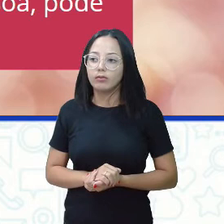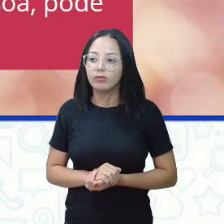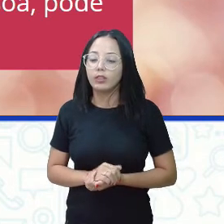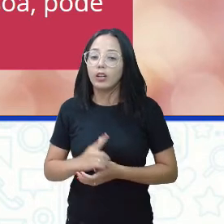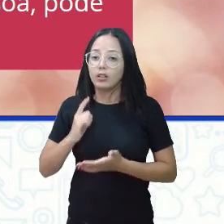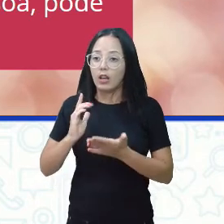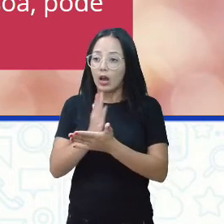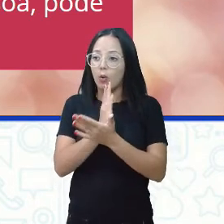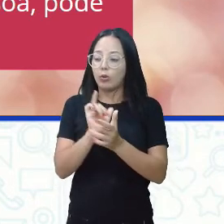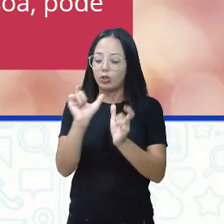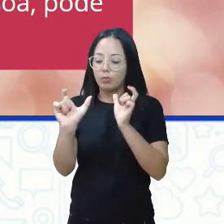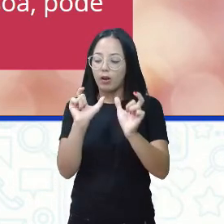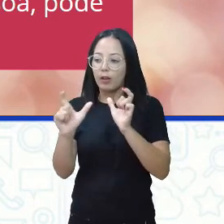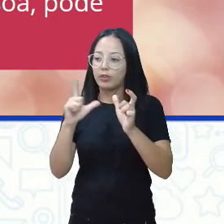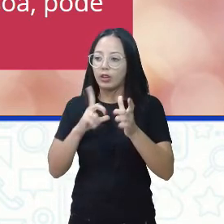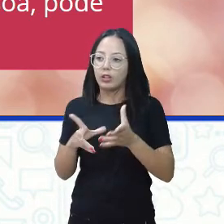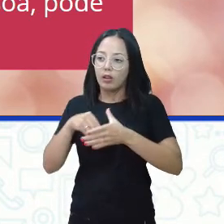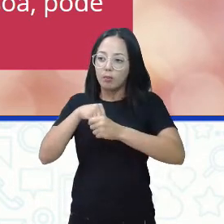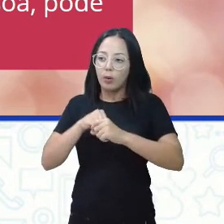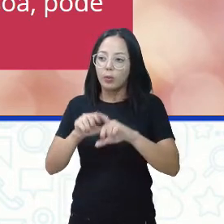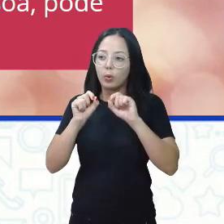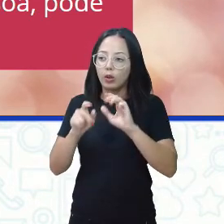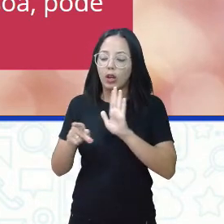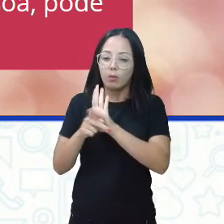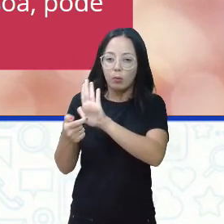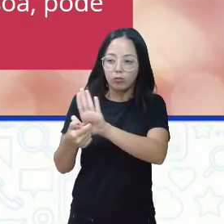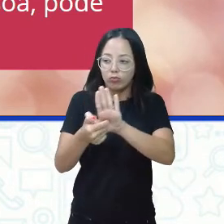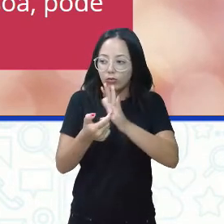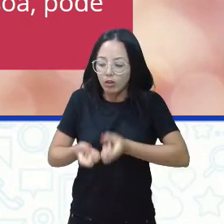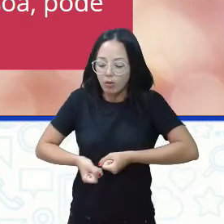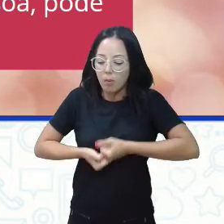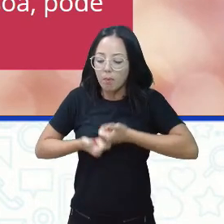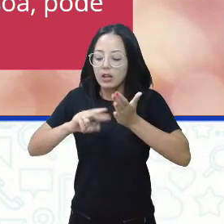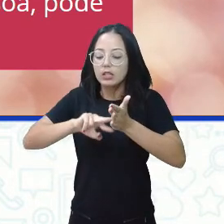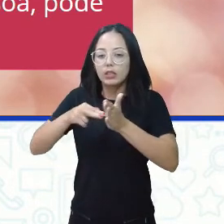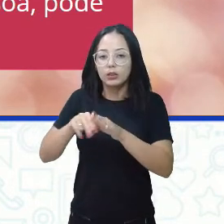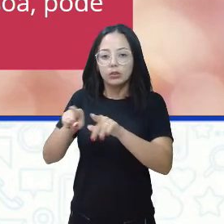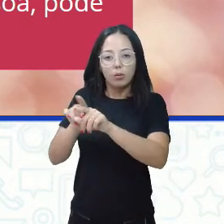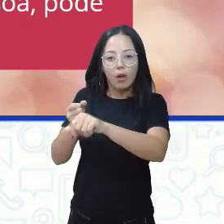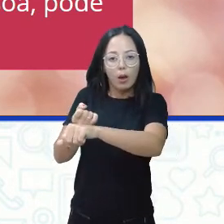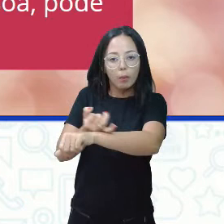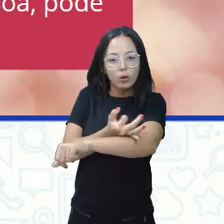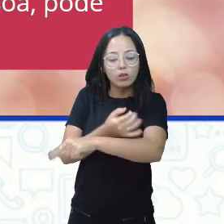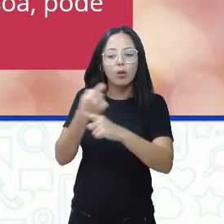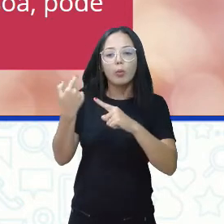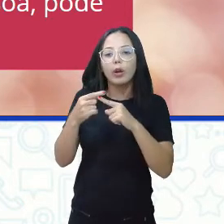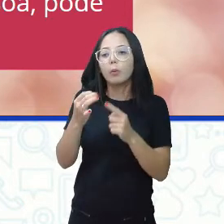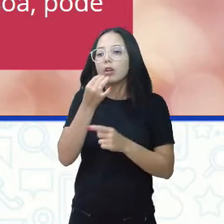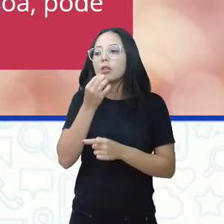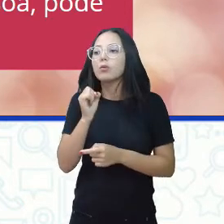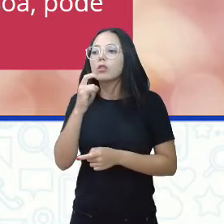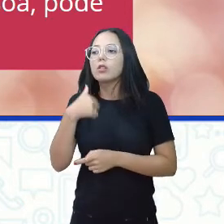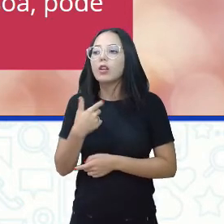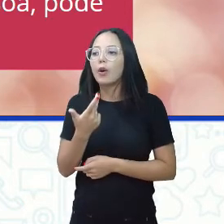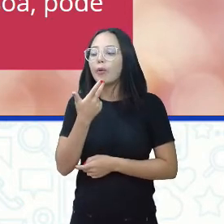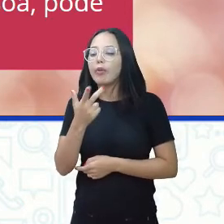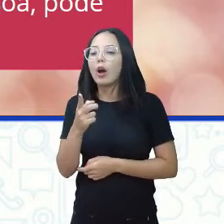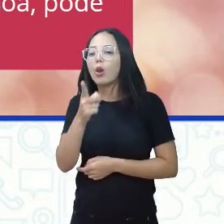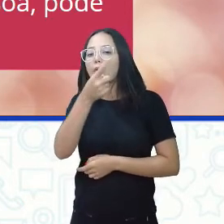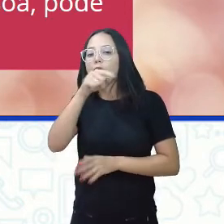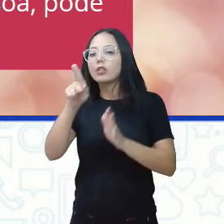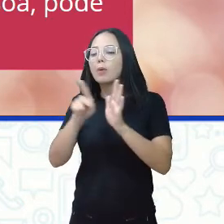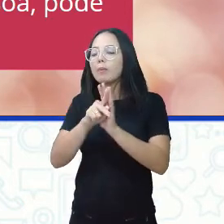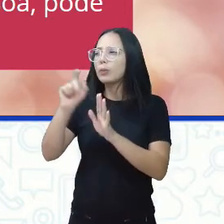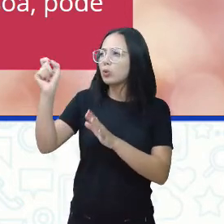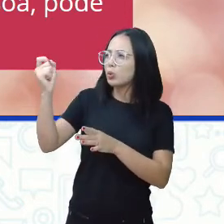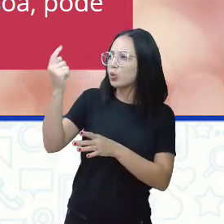Algumas palavras carregam em si uma grande força expressiva de sentidos e emoções. Por exemplo, se eu digo assim, você é o sol da